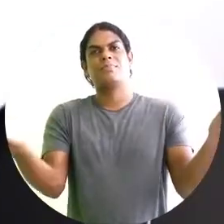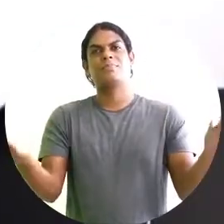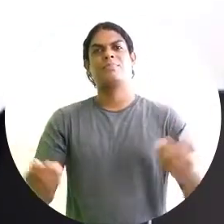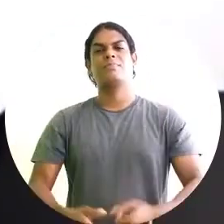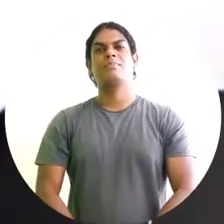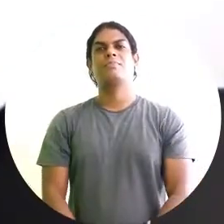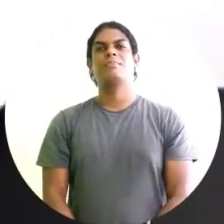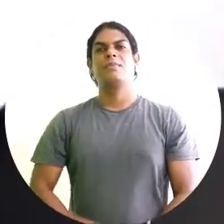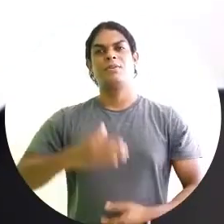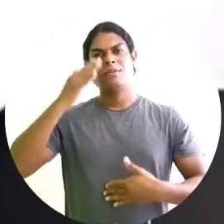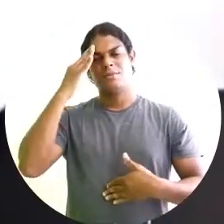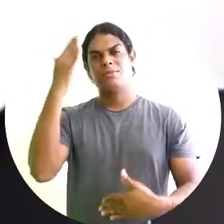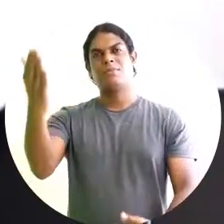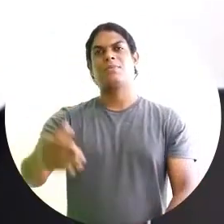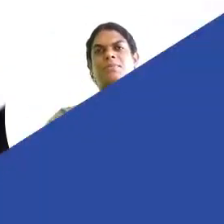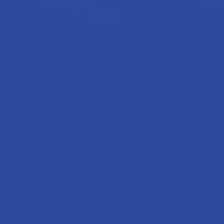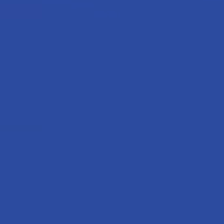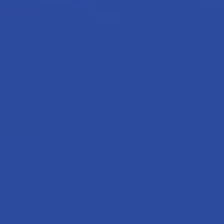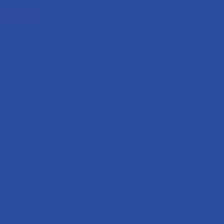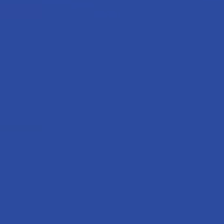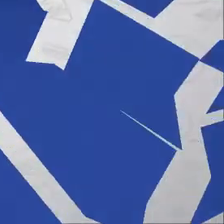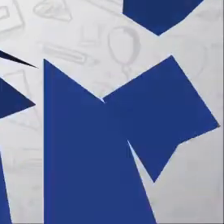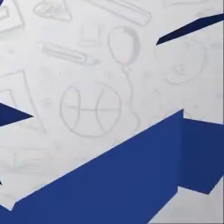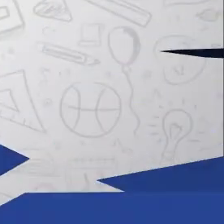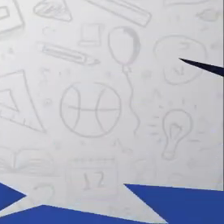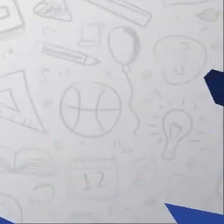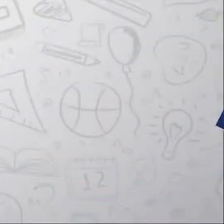abraço fraterno. Obrigado.